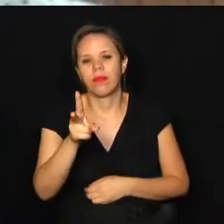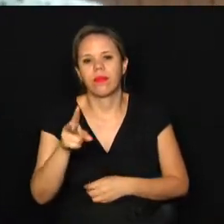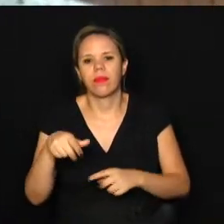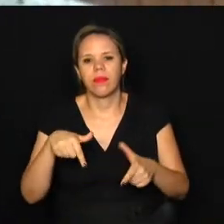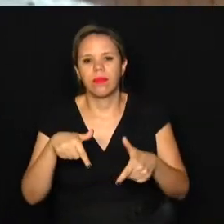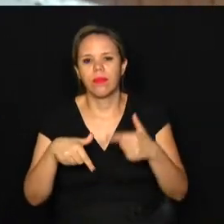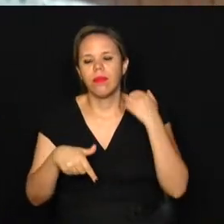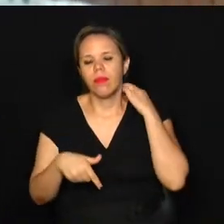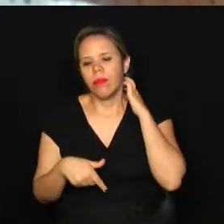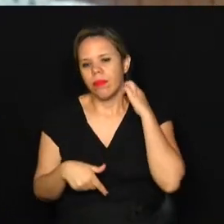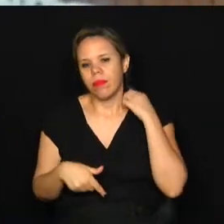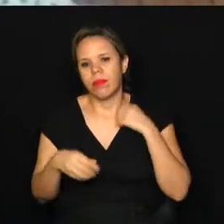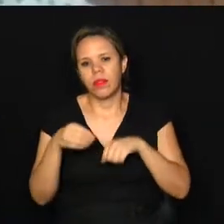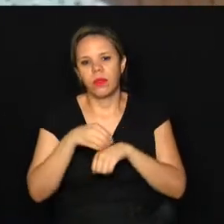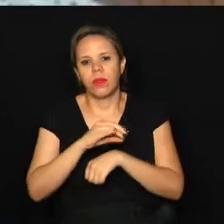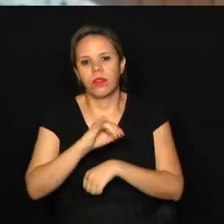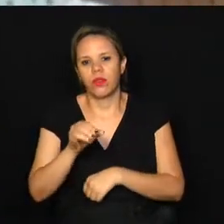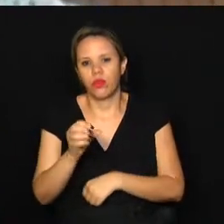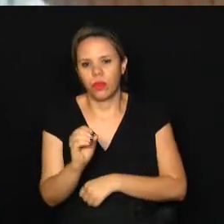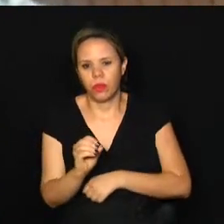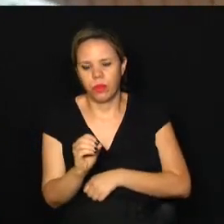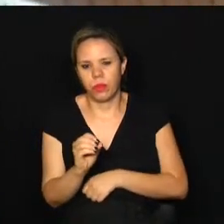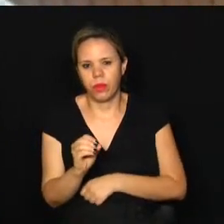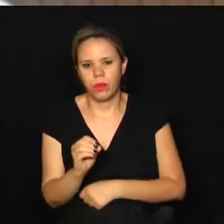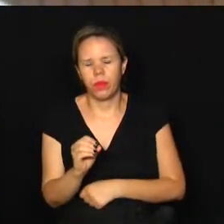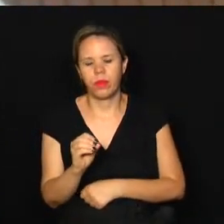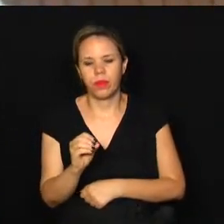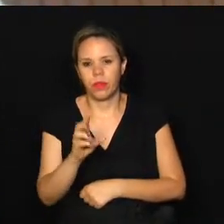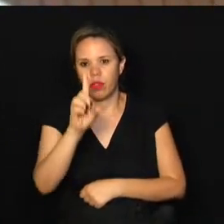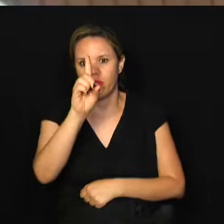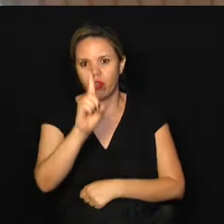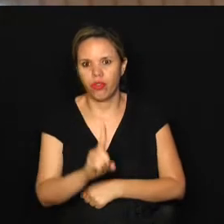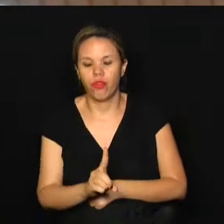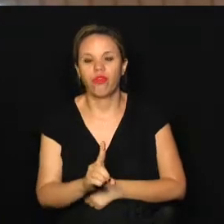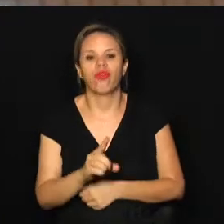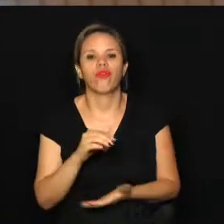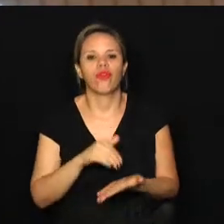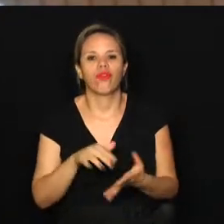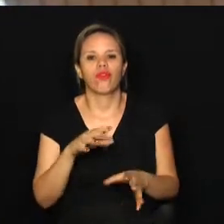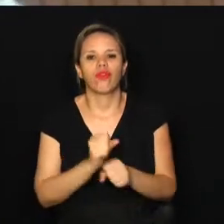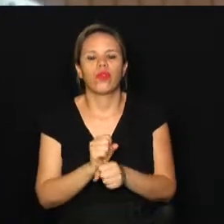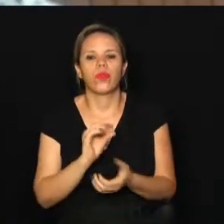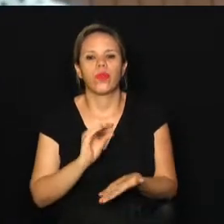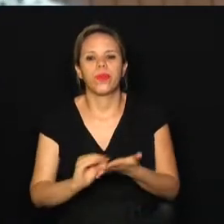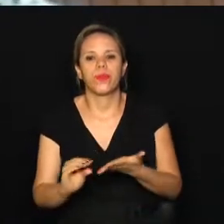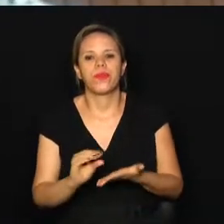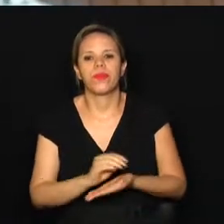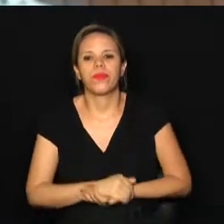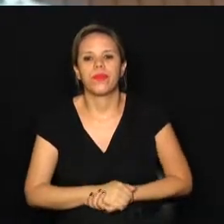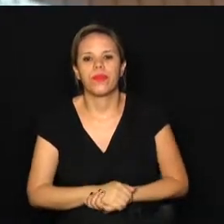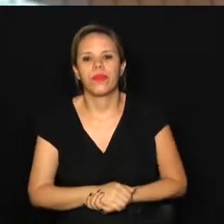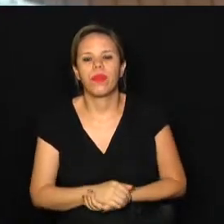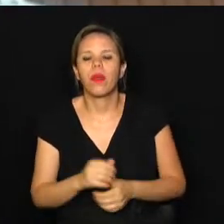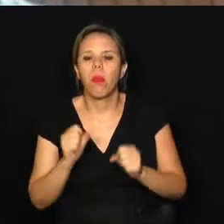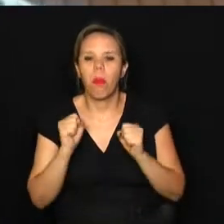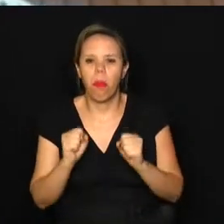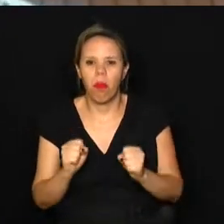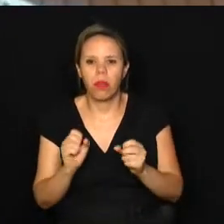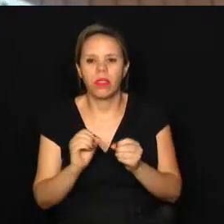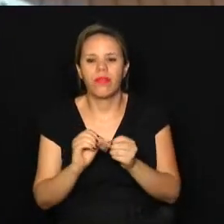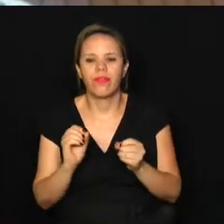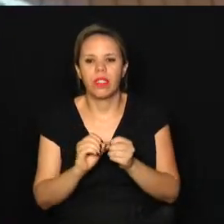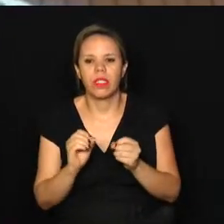eu passo então ao João Carlos, diretor do Departamento de Contabilidade e Orçamento, para que possa fazer suas